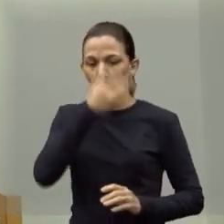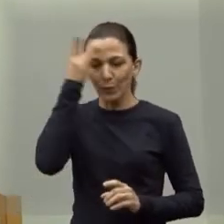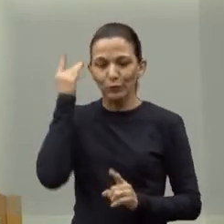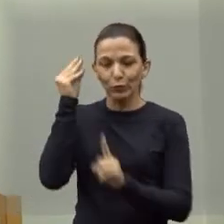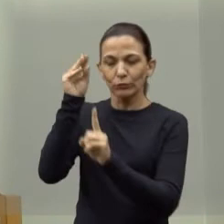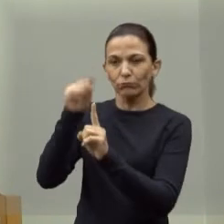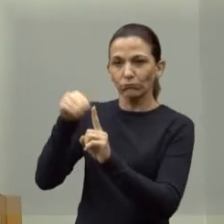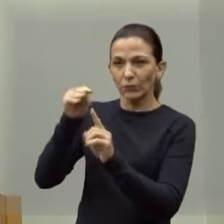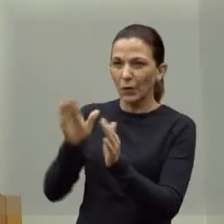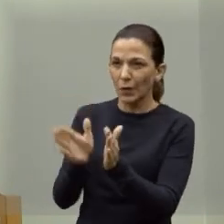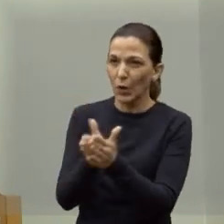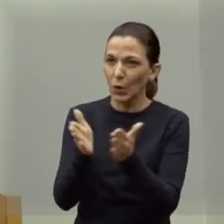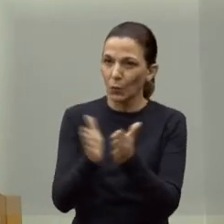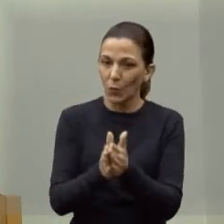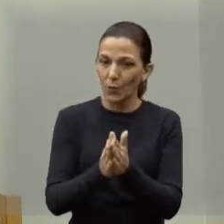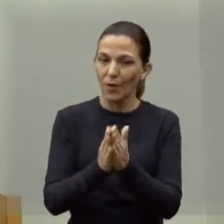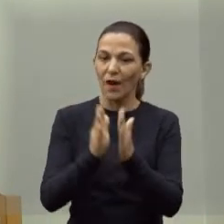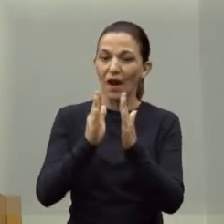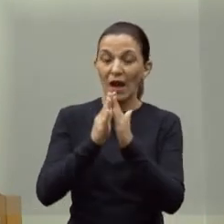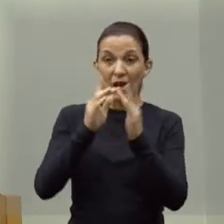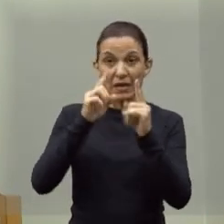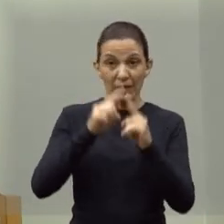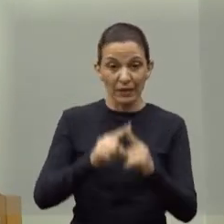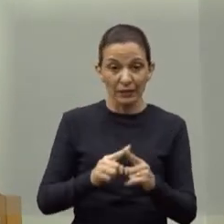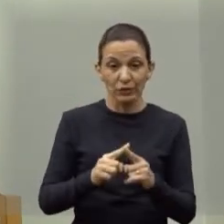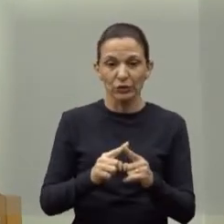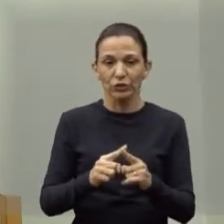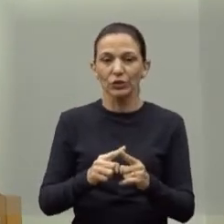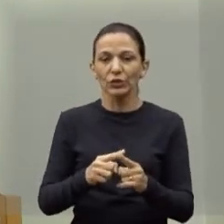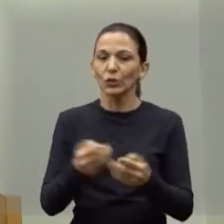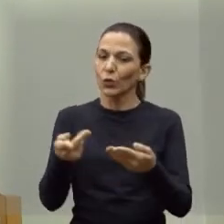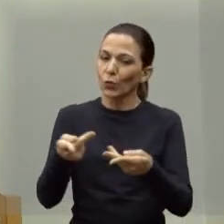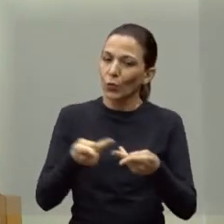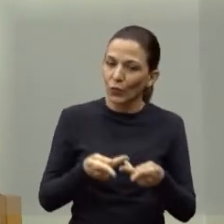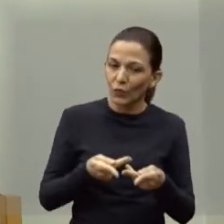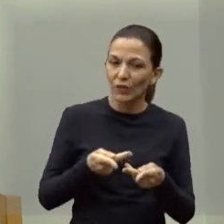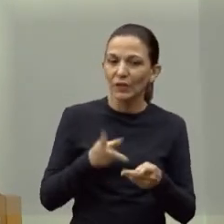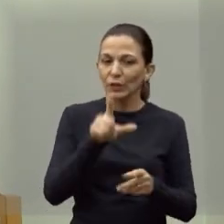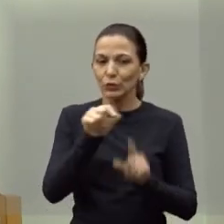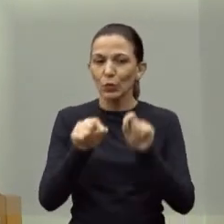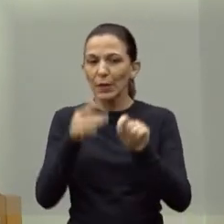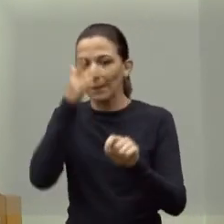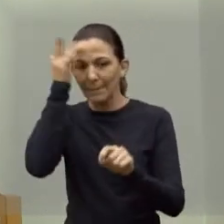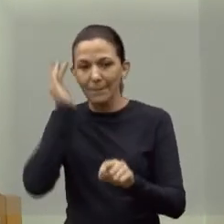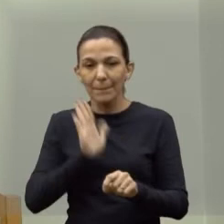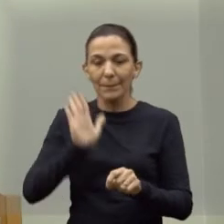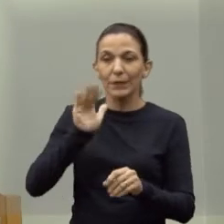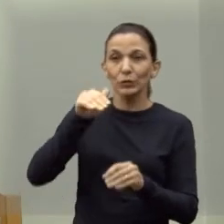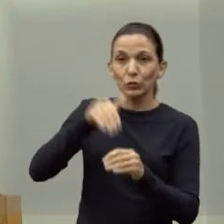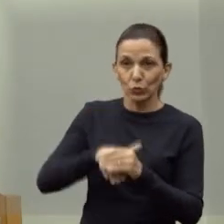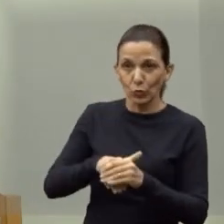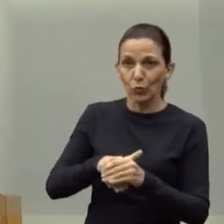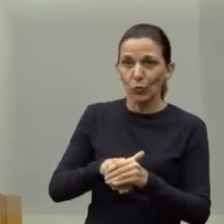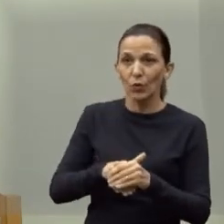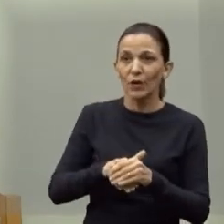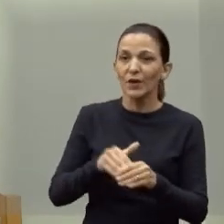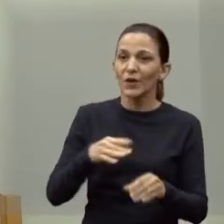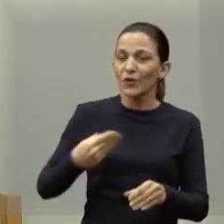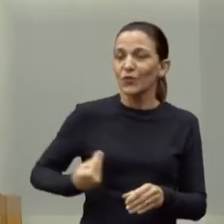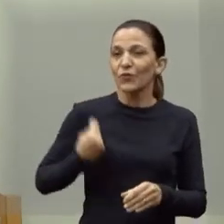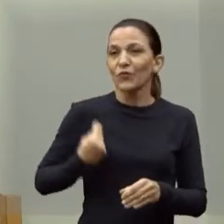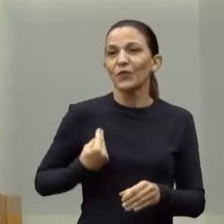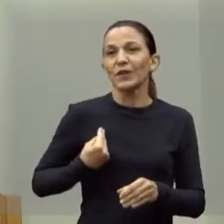assim a igreja nos convida a escolher candidatos que tem um compromisso com a vida e com os pobres e fragilizados